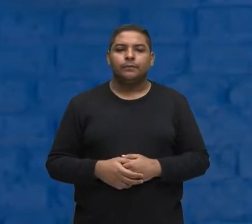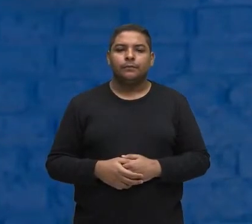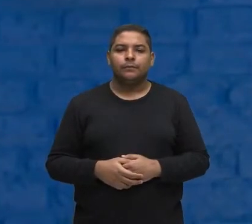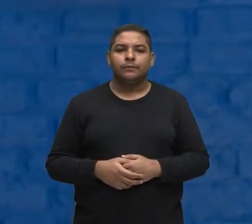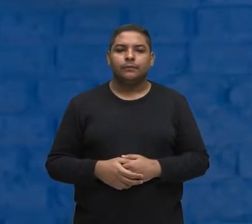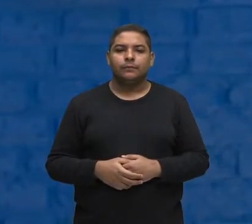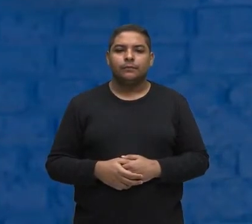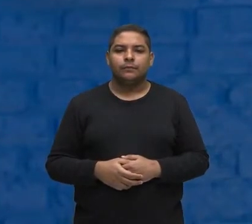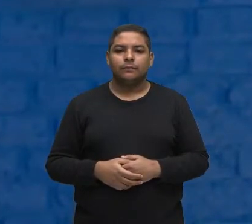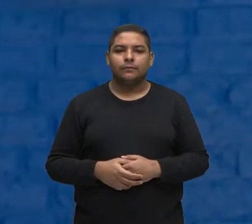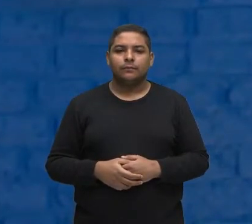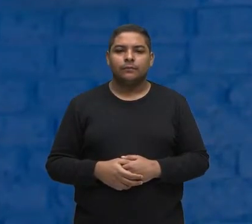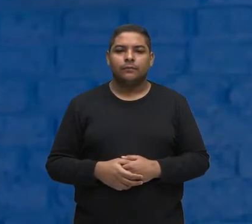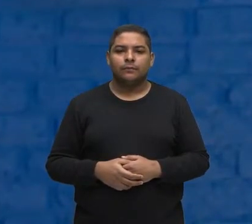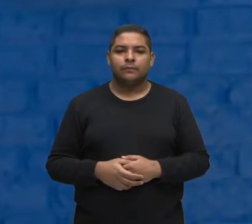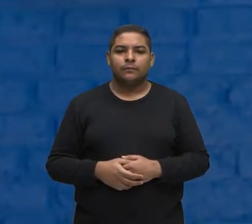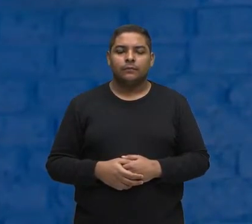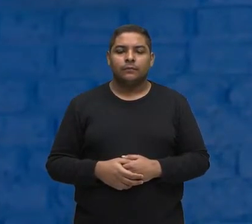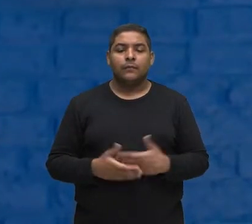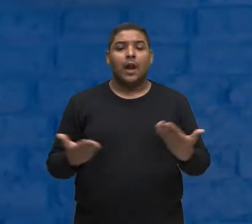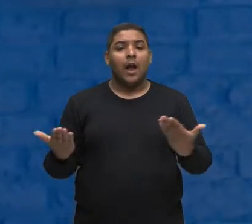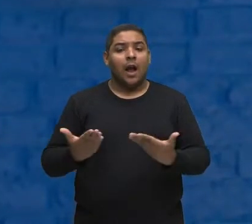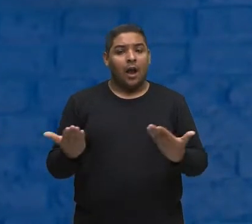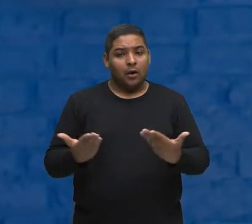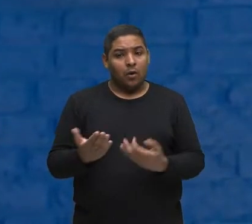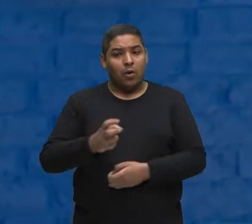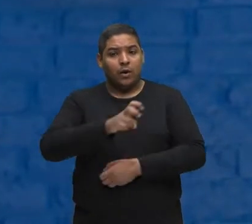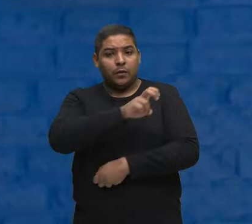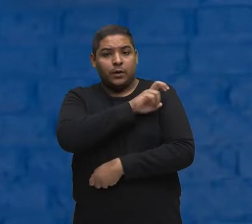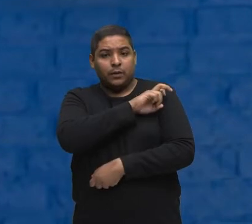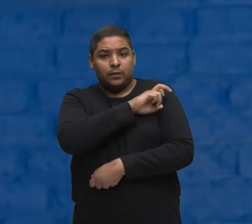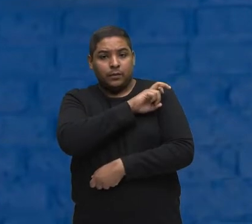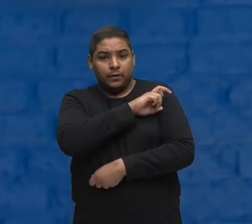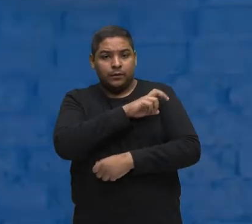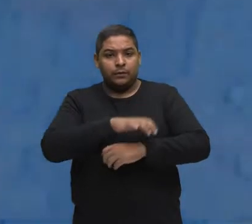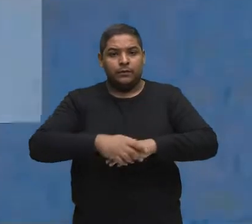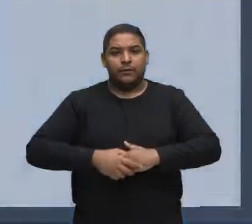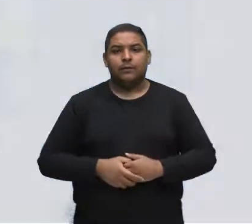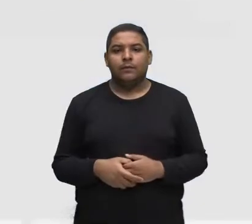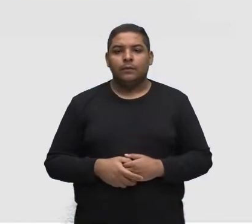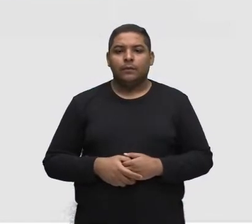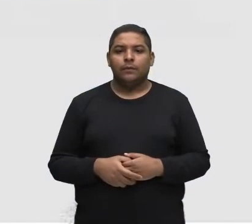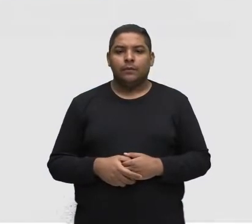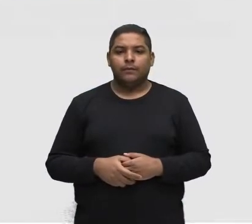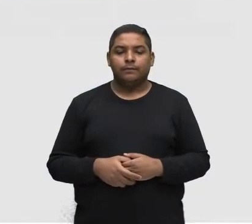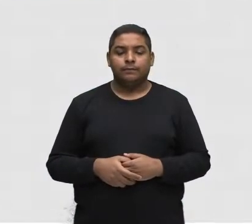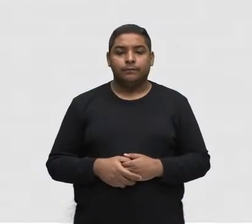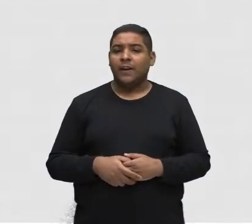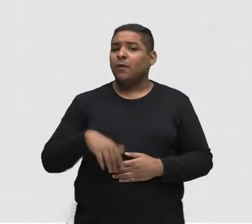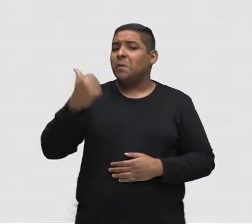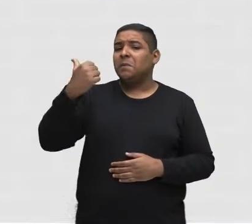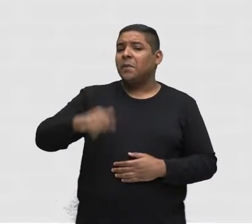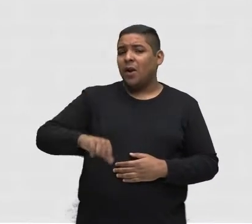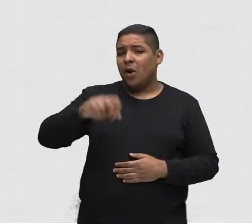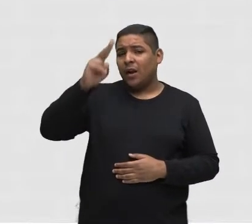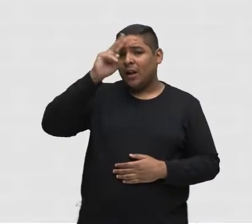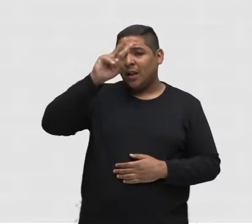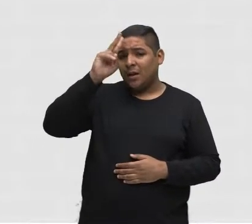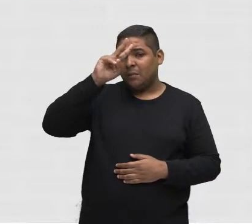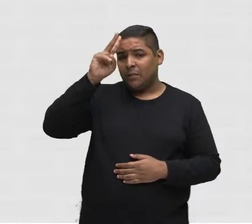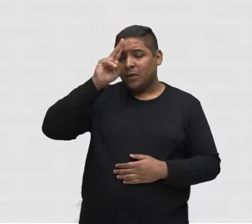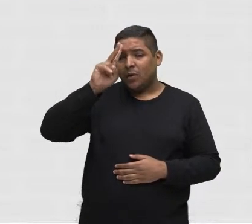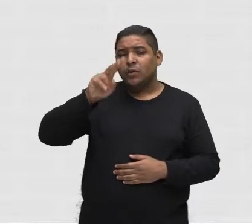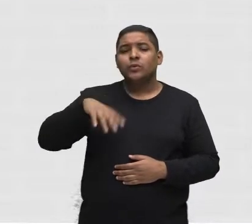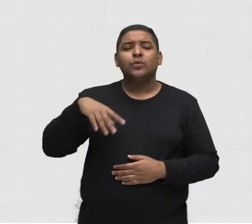só, agora ele está no 5º ano. O que será que aconteceu? E ficou pior quando se lembrou